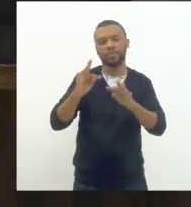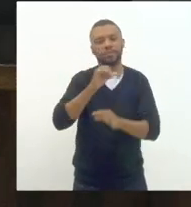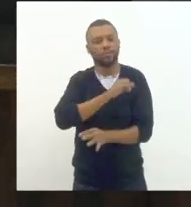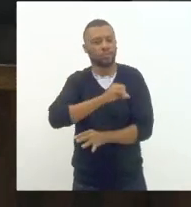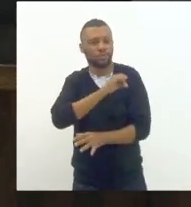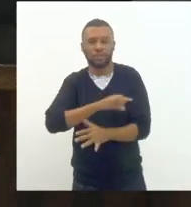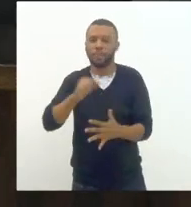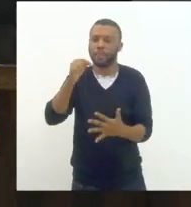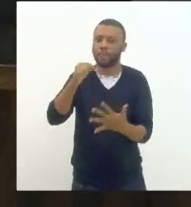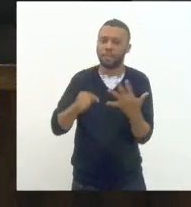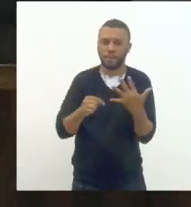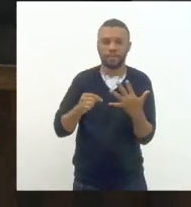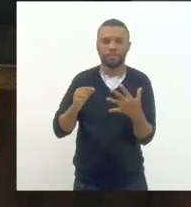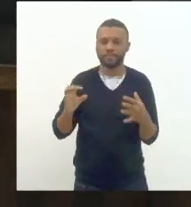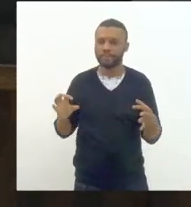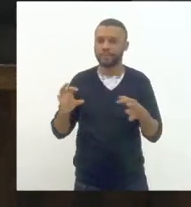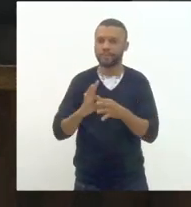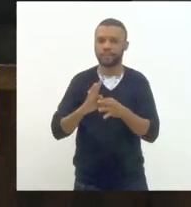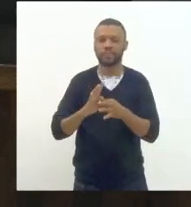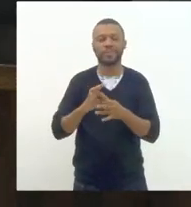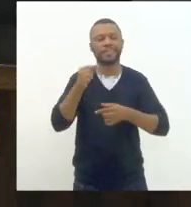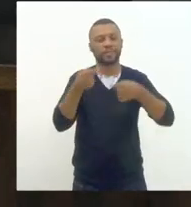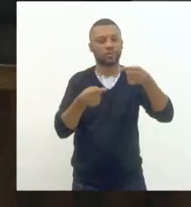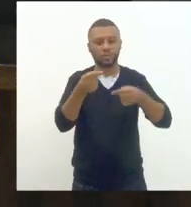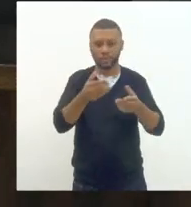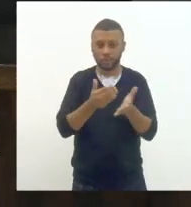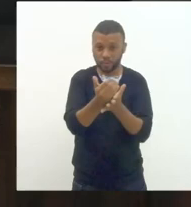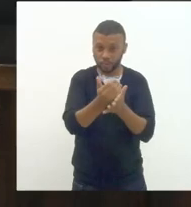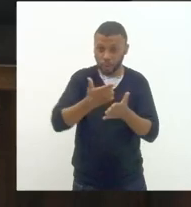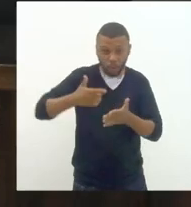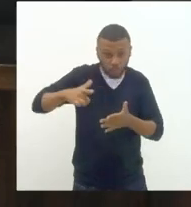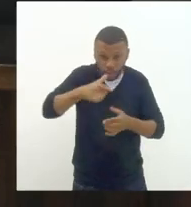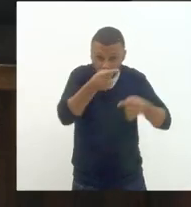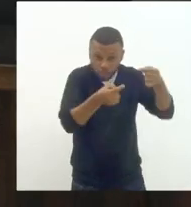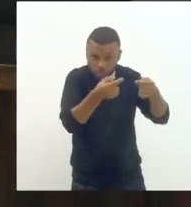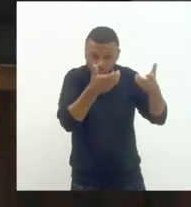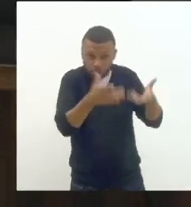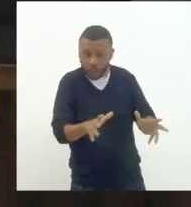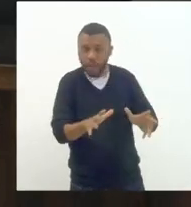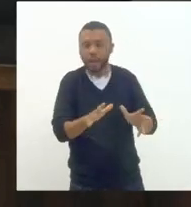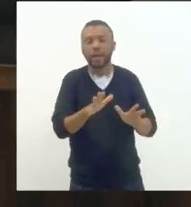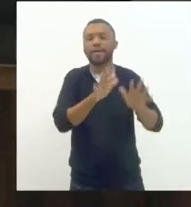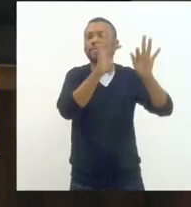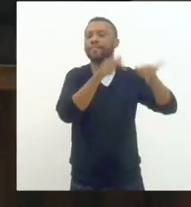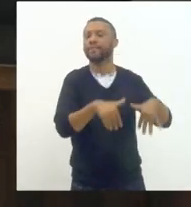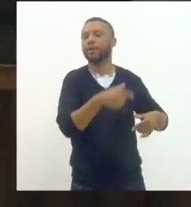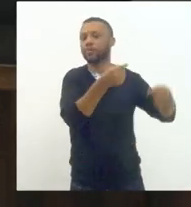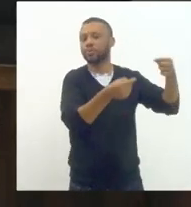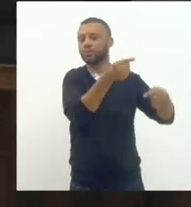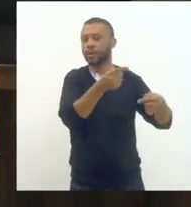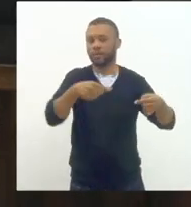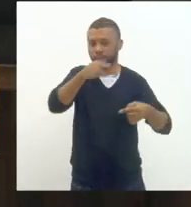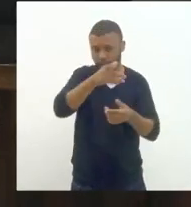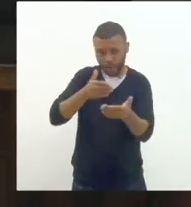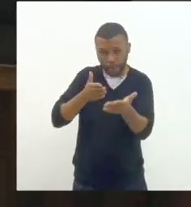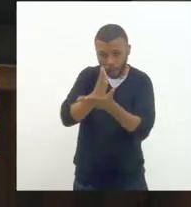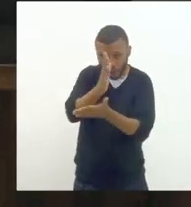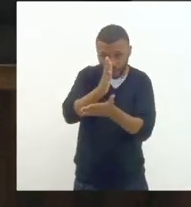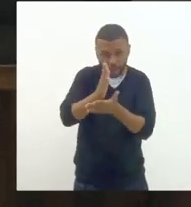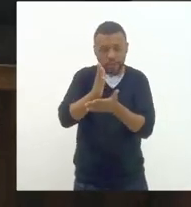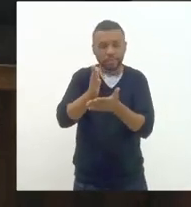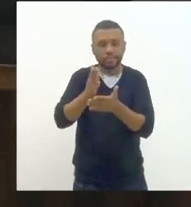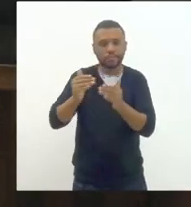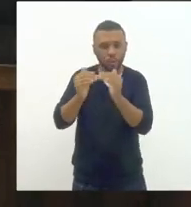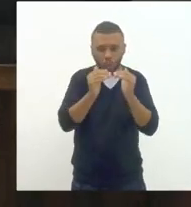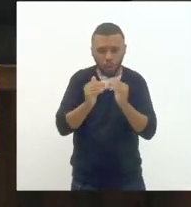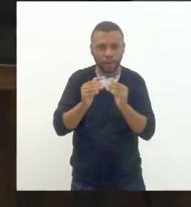menciona, e dá outras providências. Em discussão, não havendo quem queira discutir, encerrada a discussão, em votação, os senhores que aprovam, permaneçam como estão,